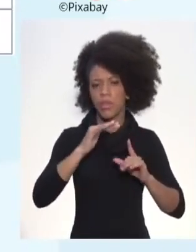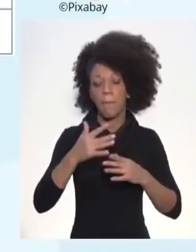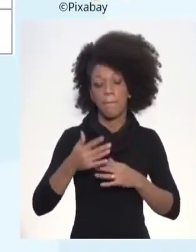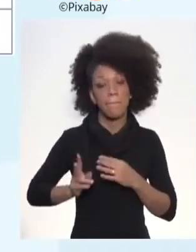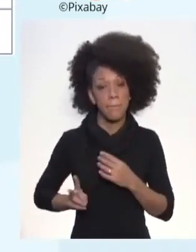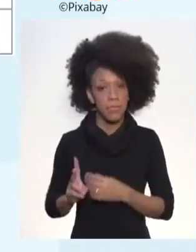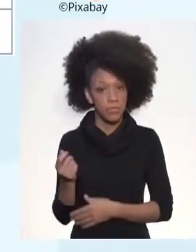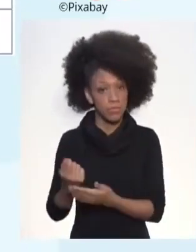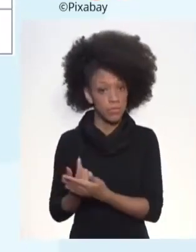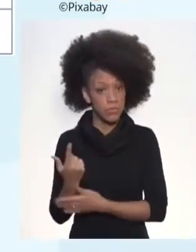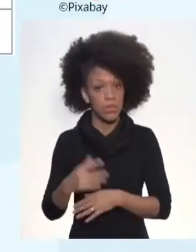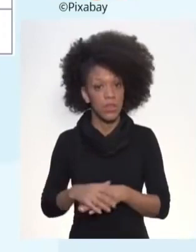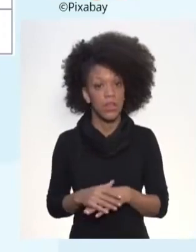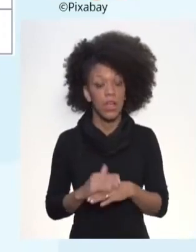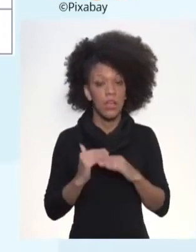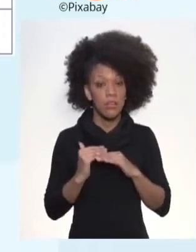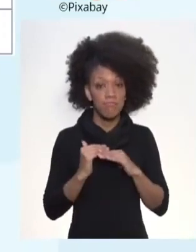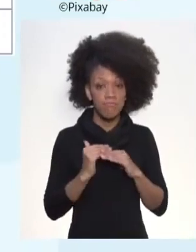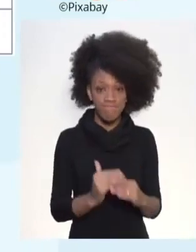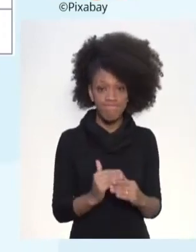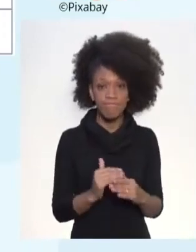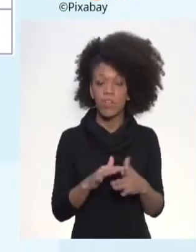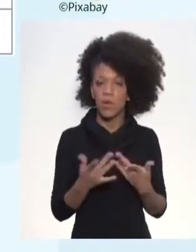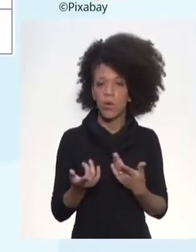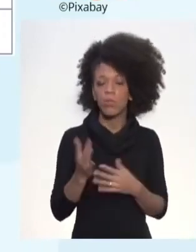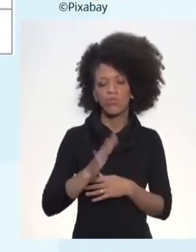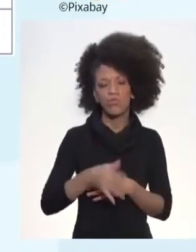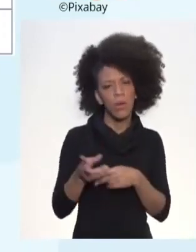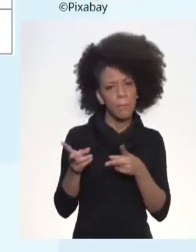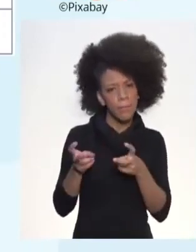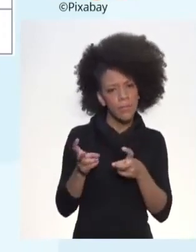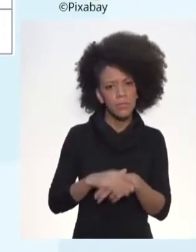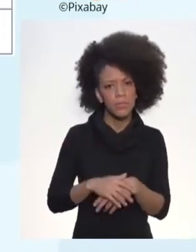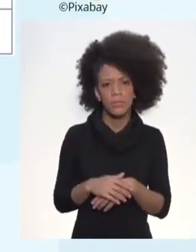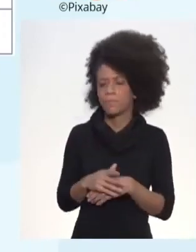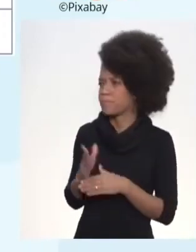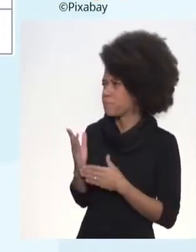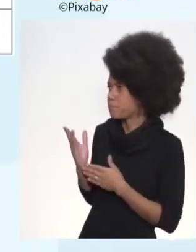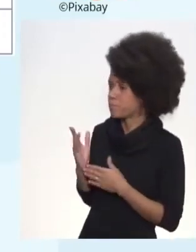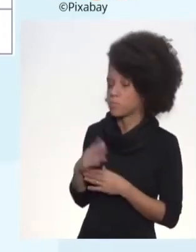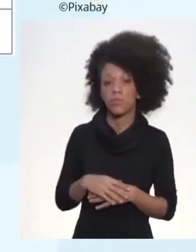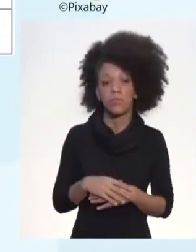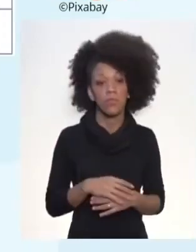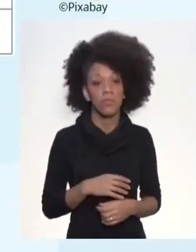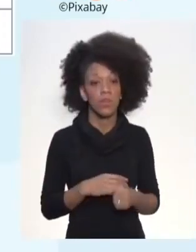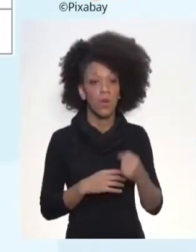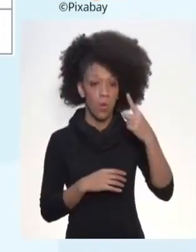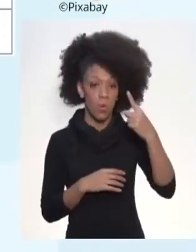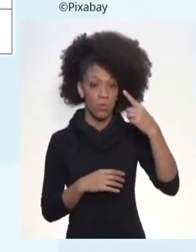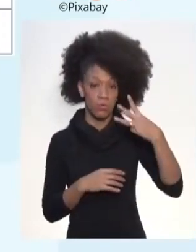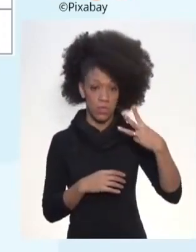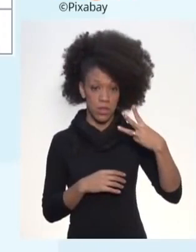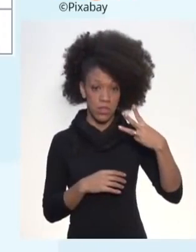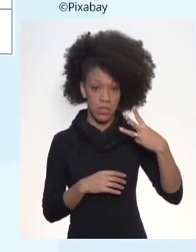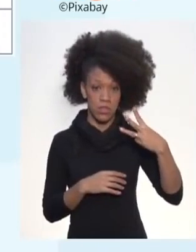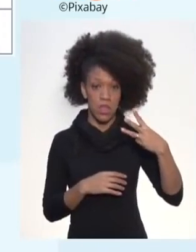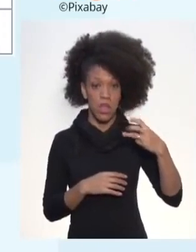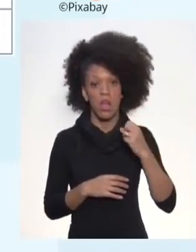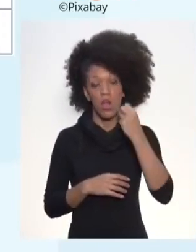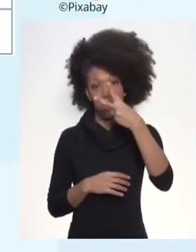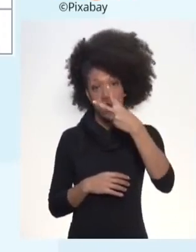valor pago estabelece uma proporção, como vocês podem perceber. Olha lá, 1, 3,